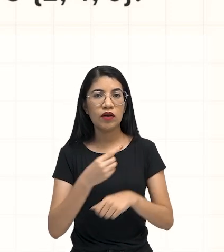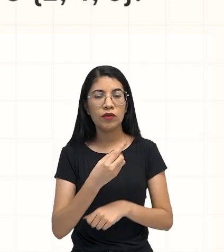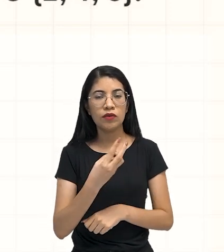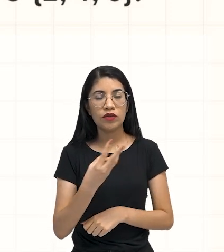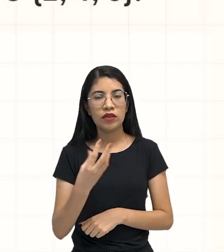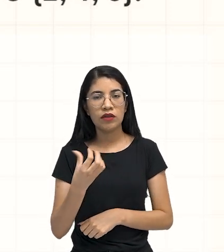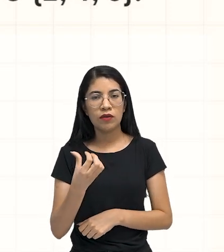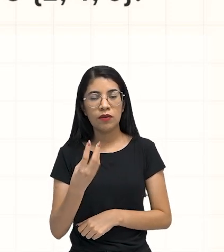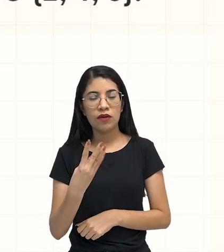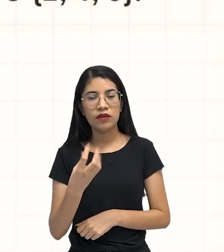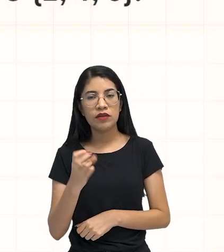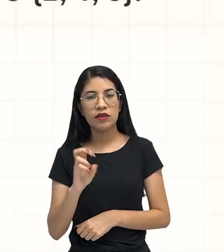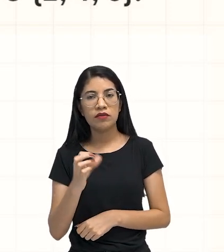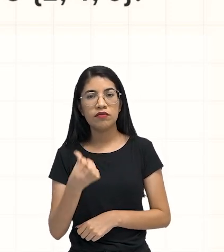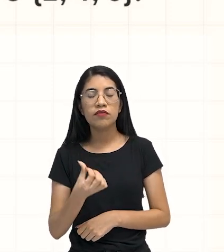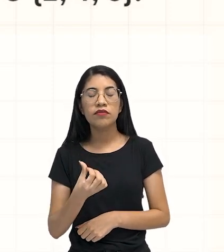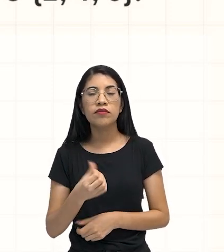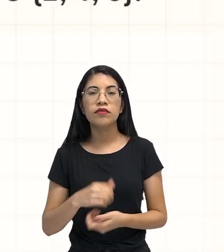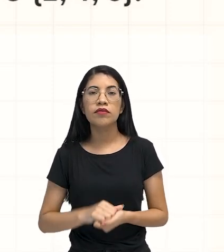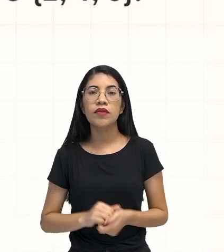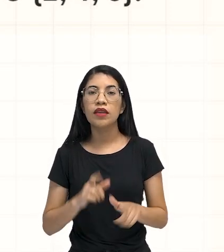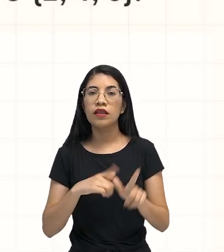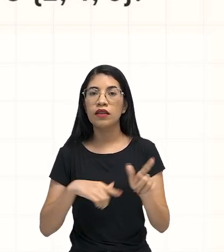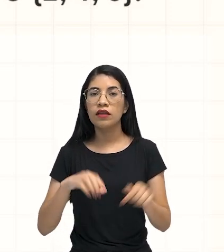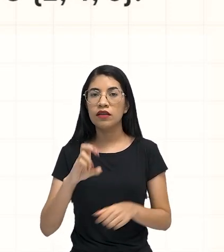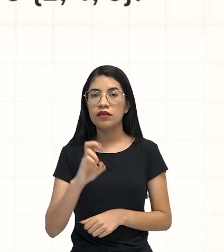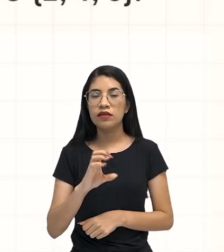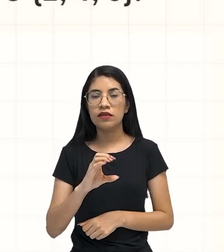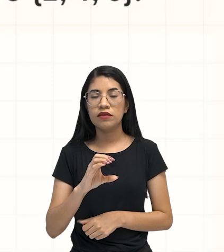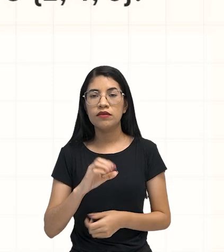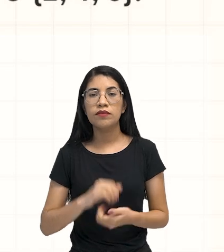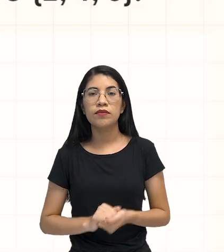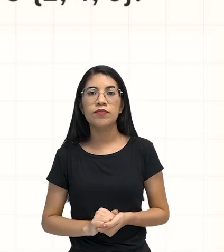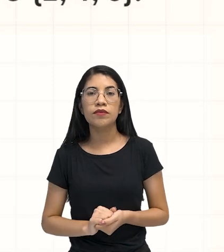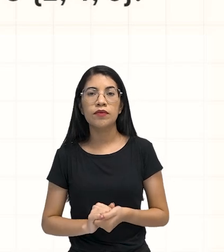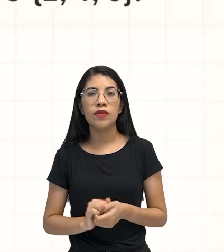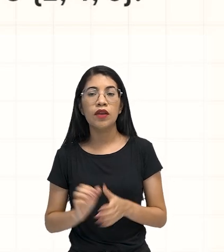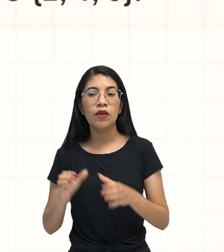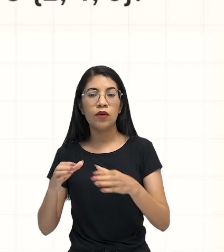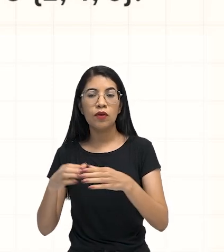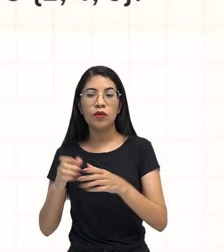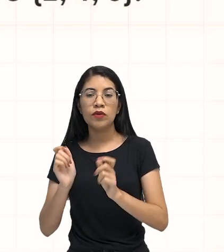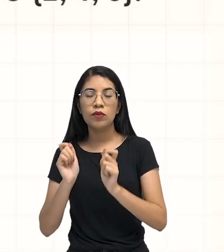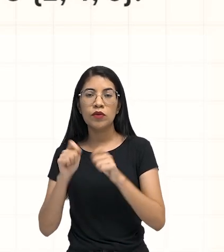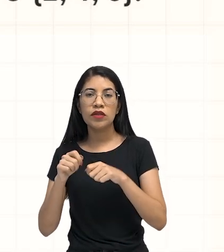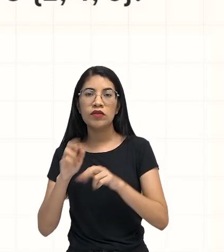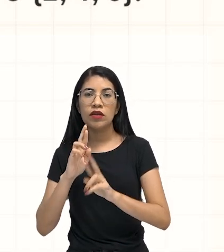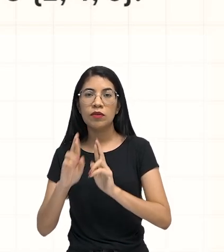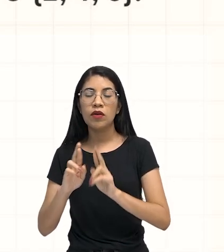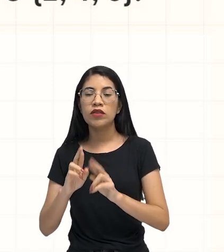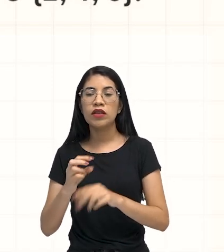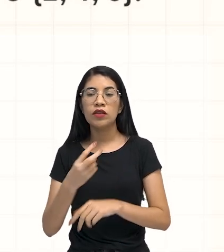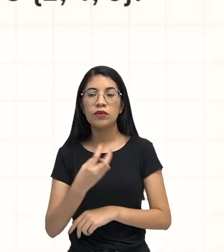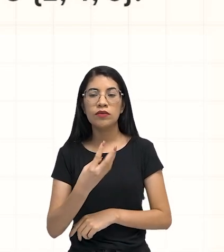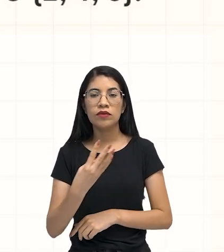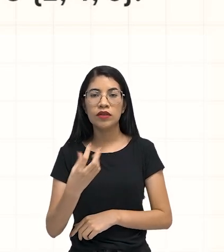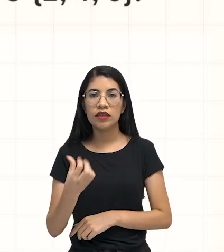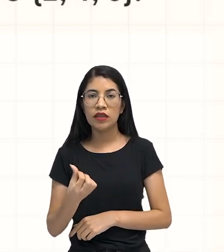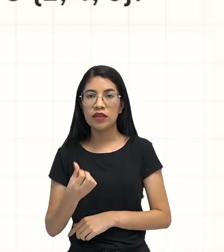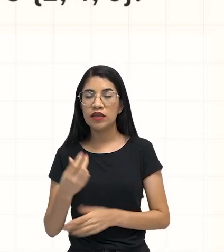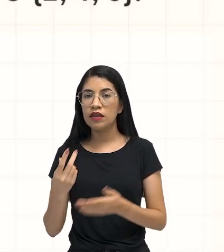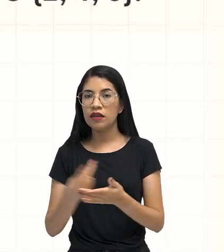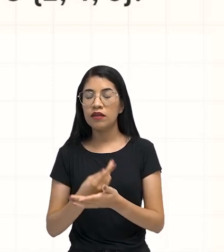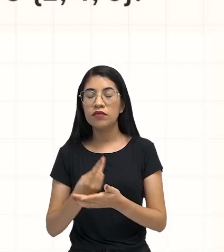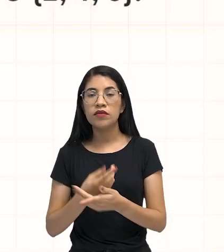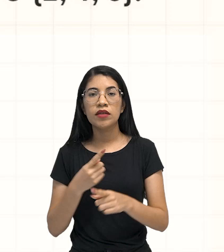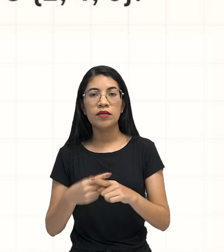Letra C. O espaço amostral, ômega, é 2, 4, 6. Mentira também, né?